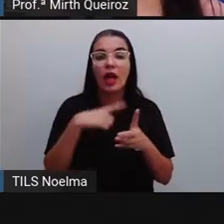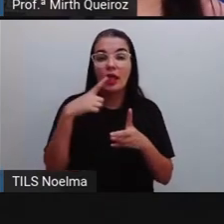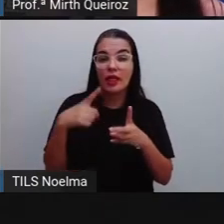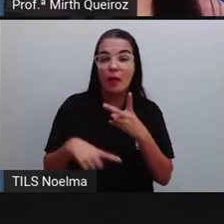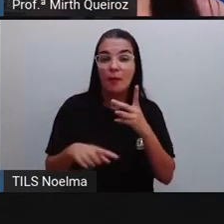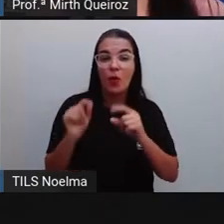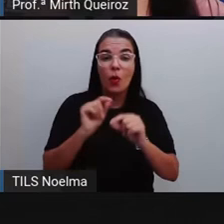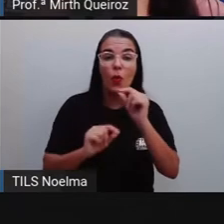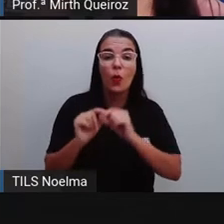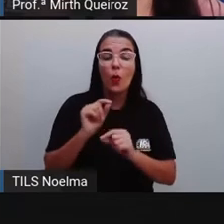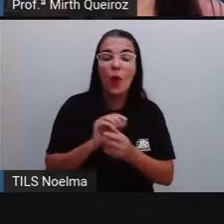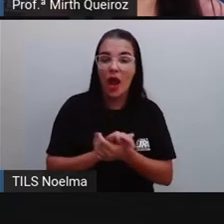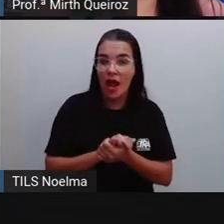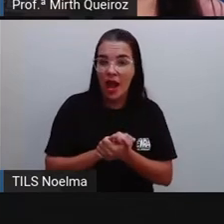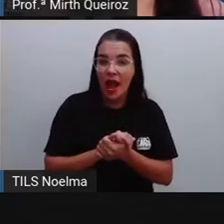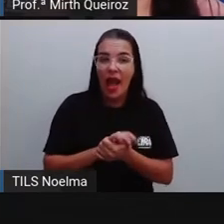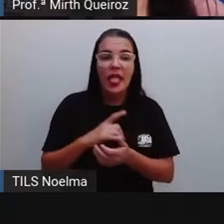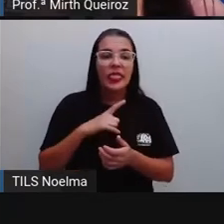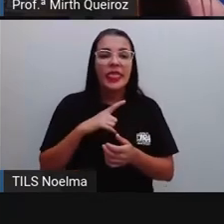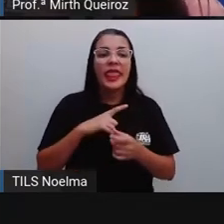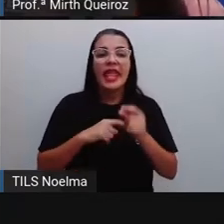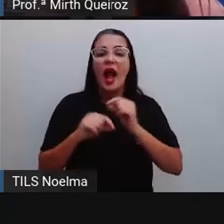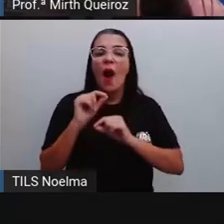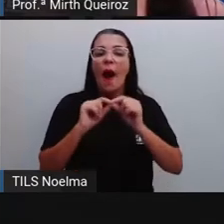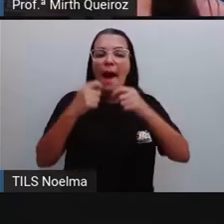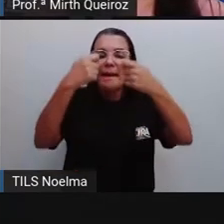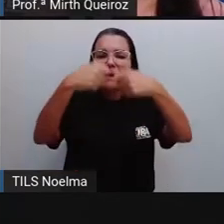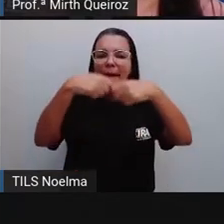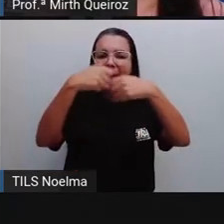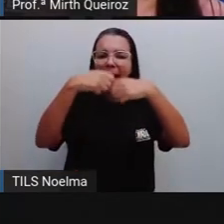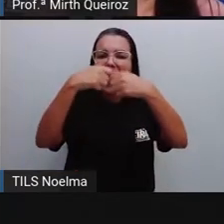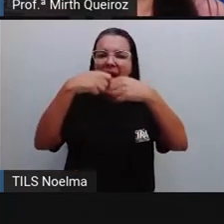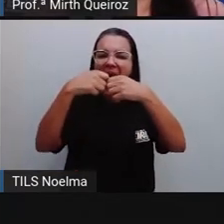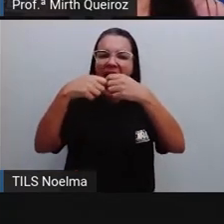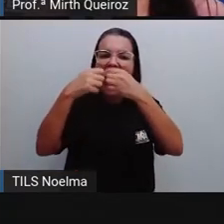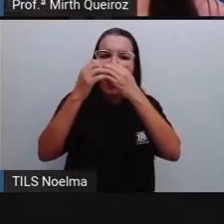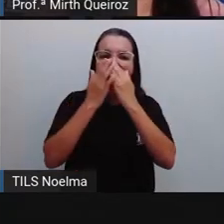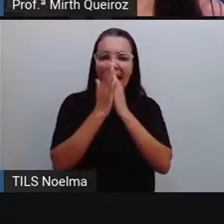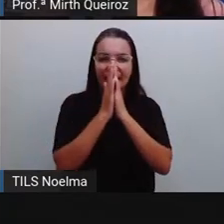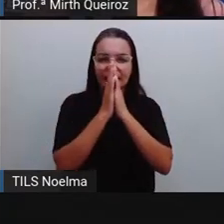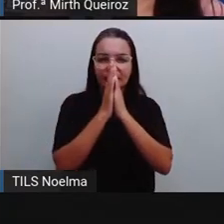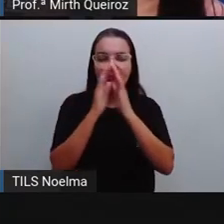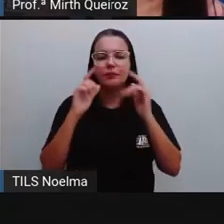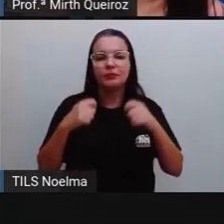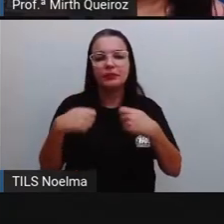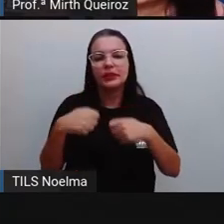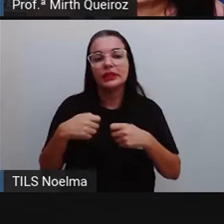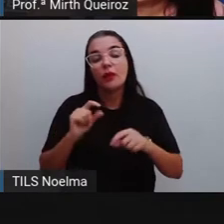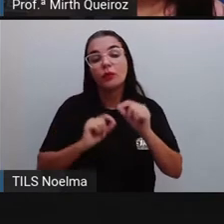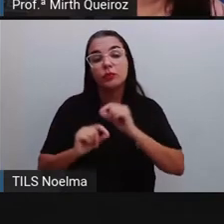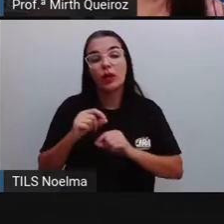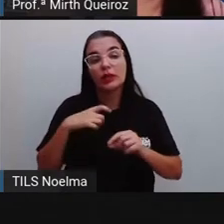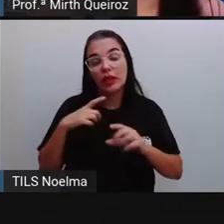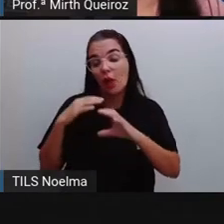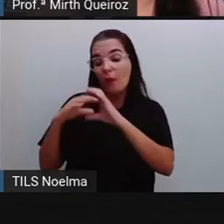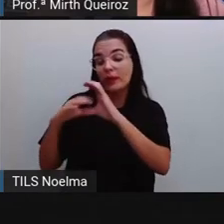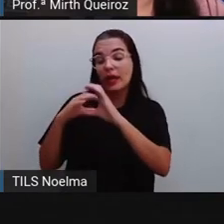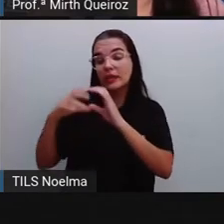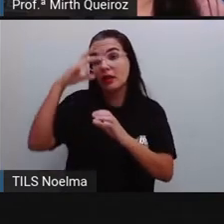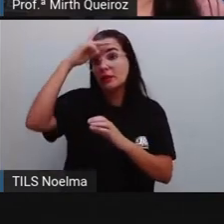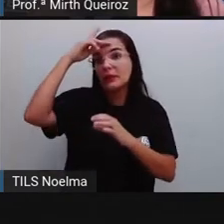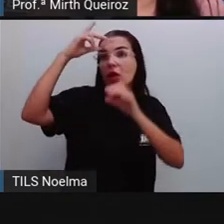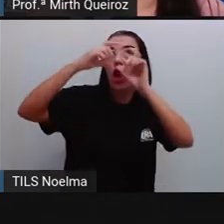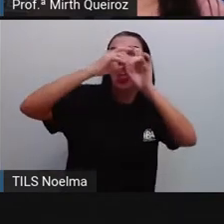viu que era necessário a criação de outro meio para se comunicar com pessoas que estavam longe.